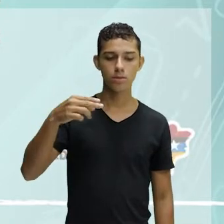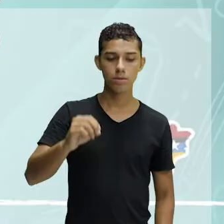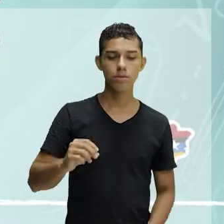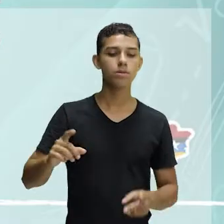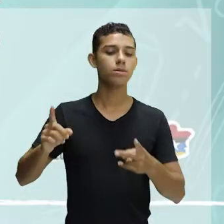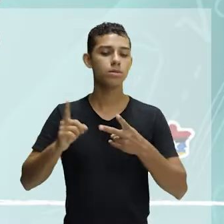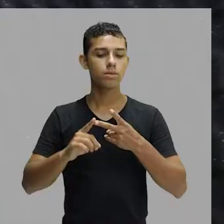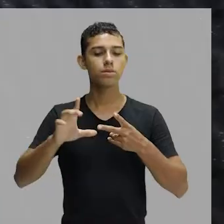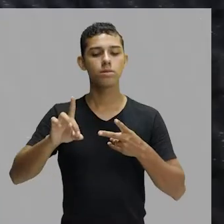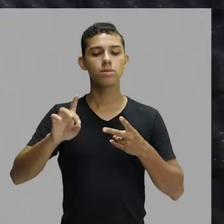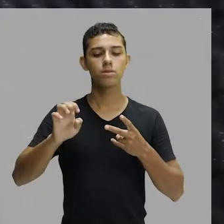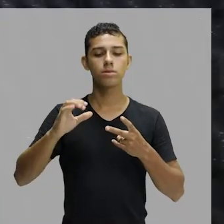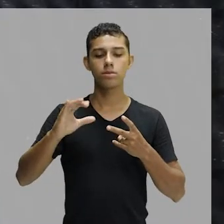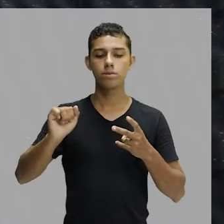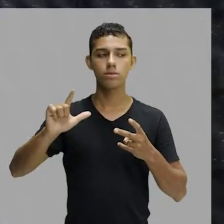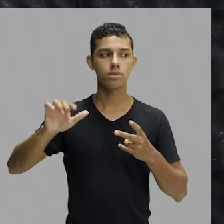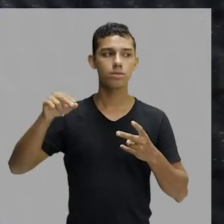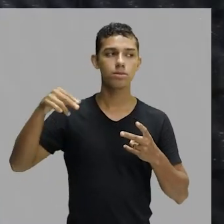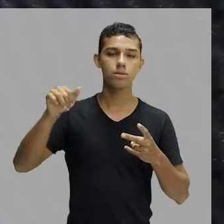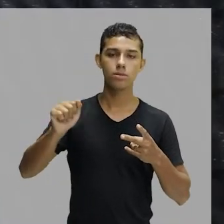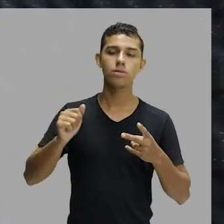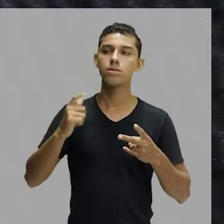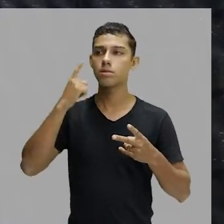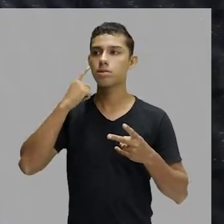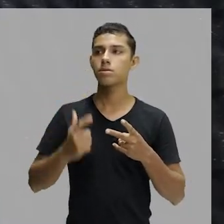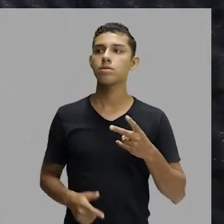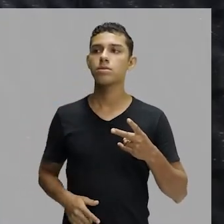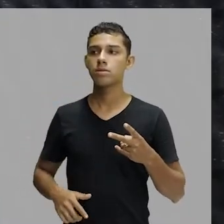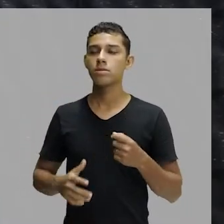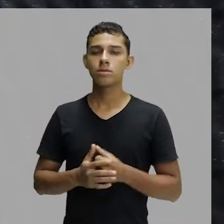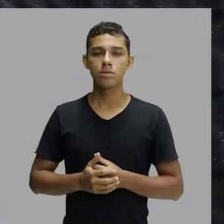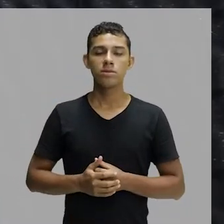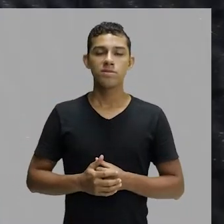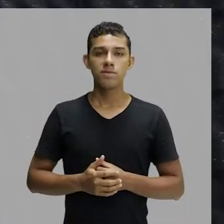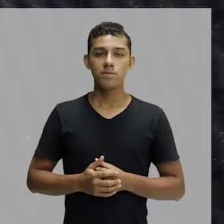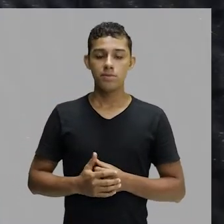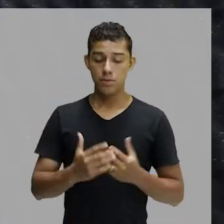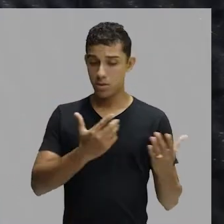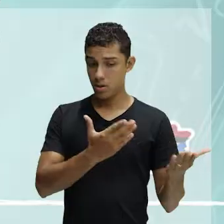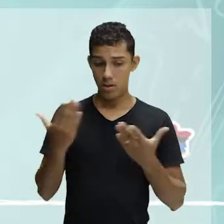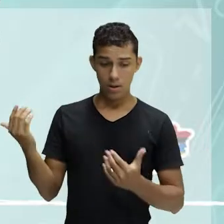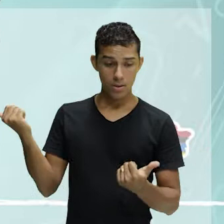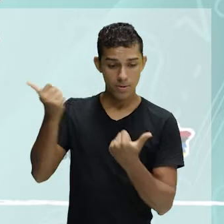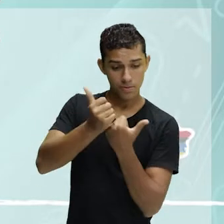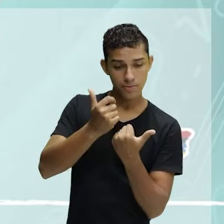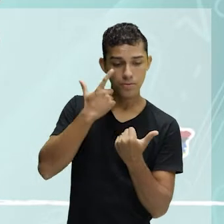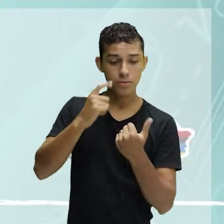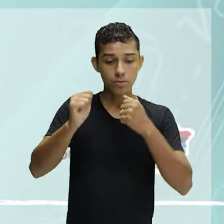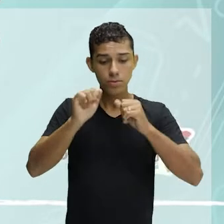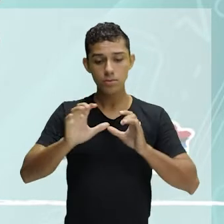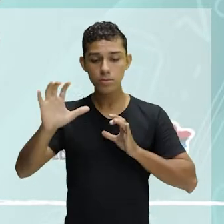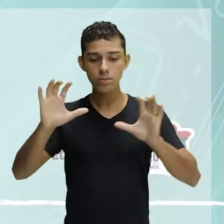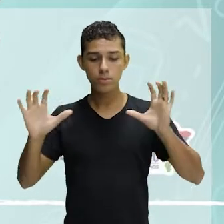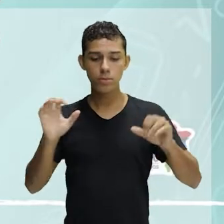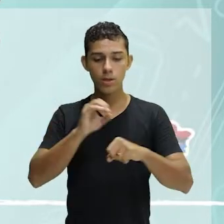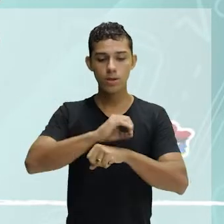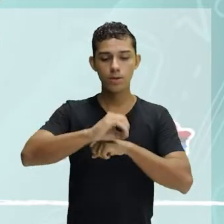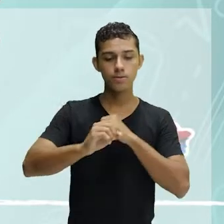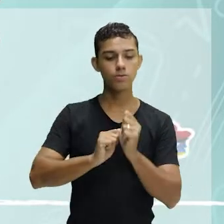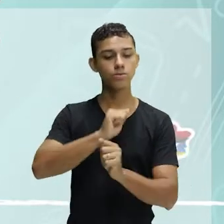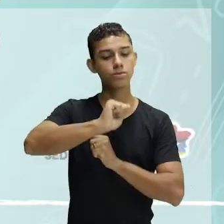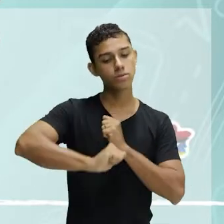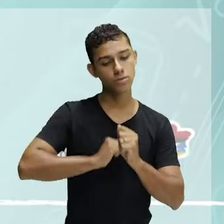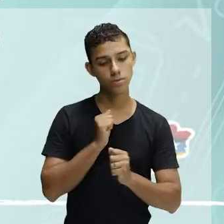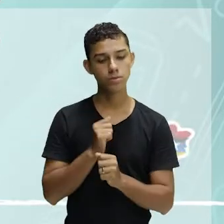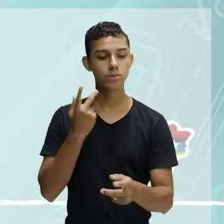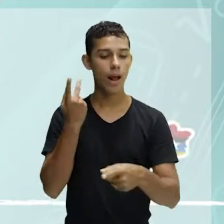pelas fórmulas abaixo. Naftaleno, decalina. Substituindo em ambas as moléculas um átomo de